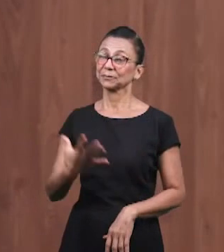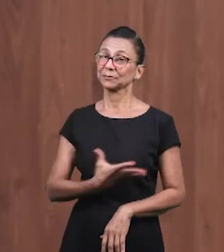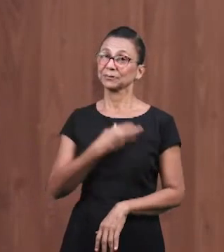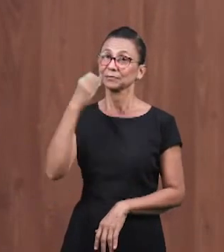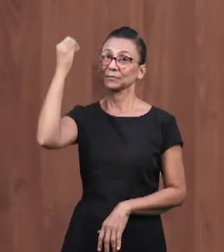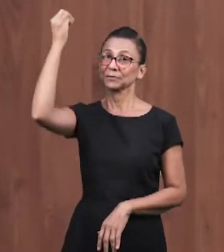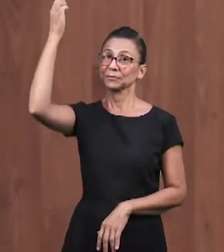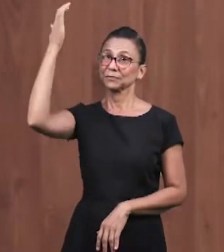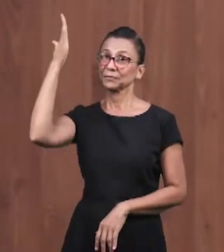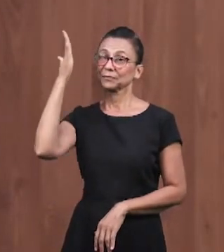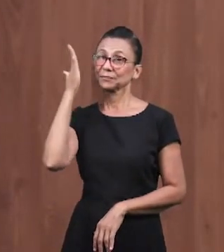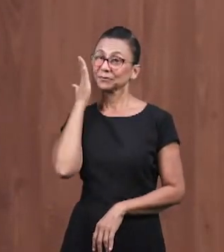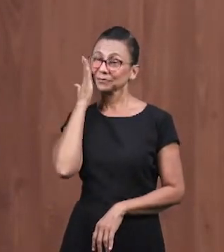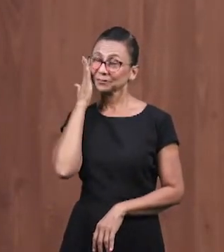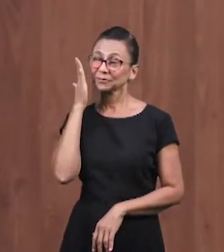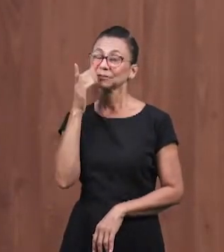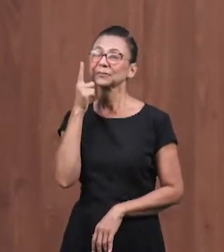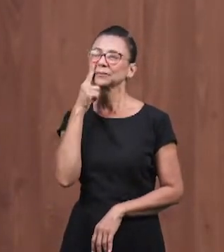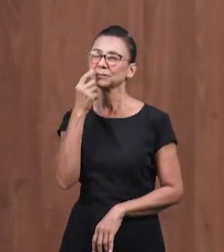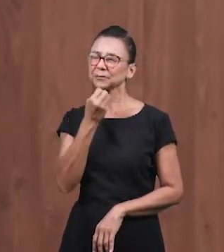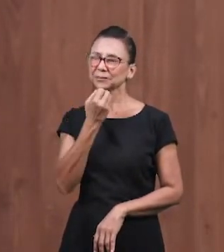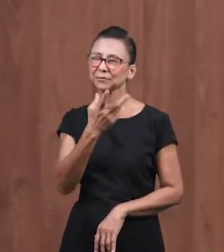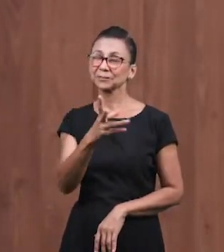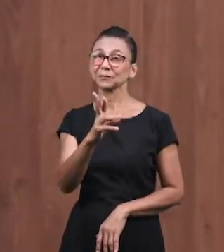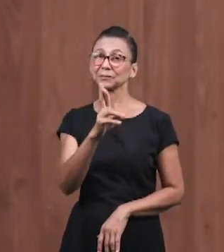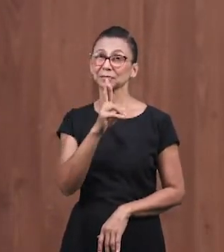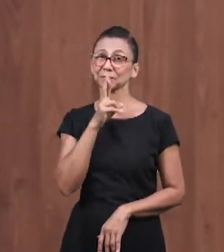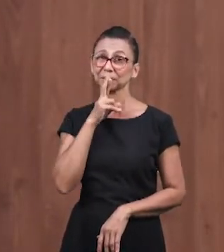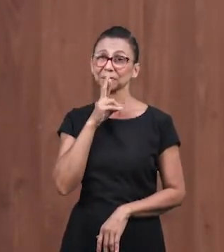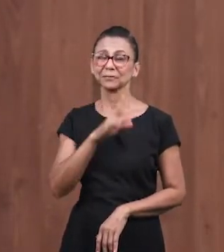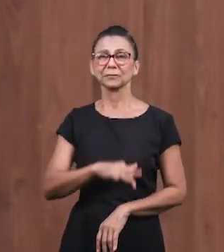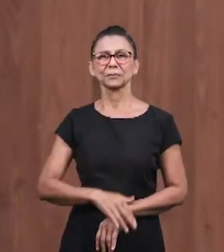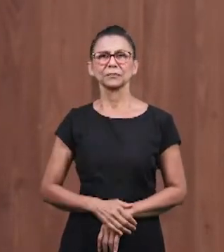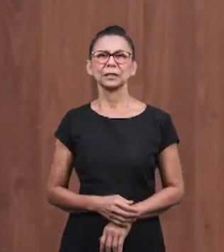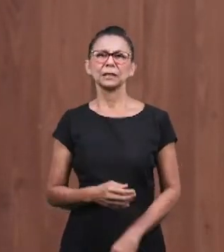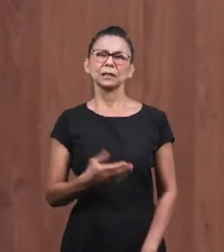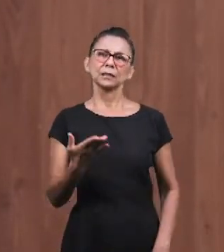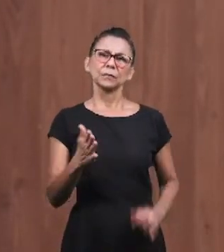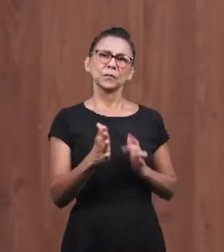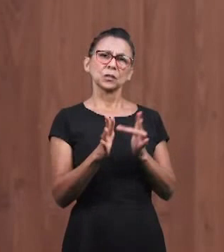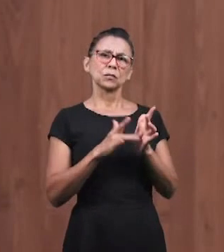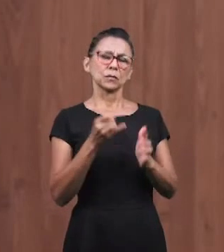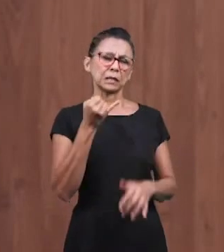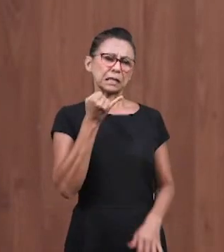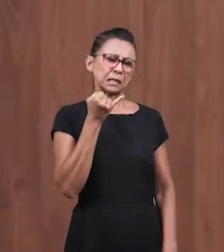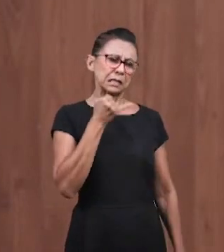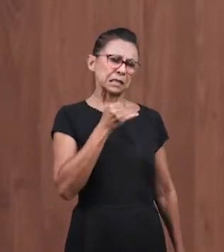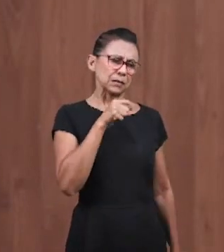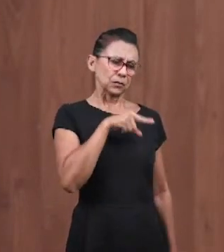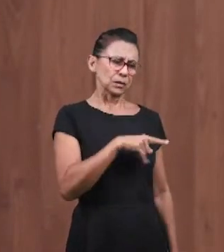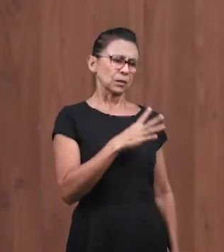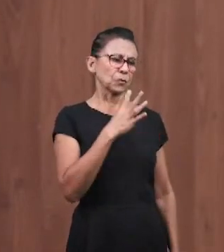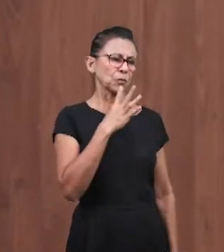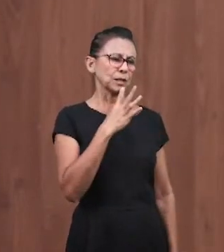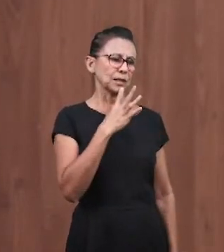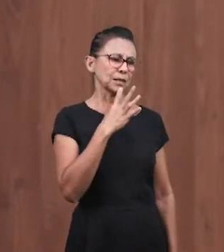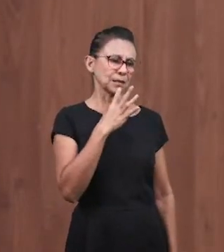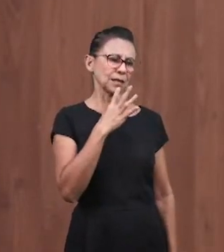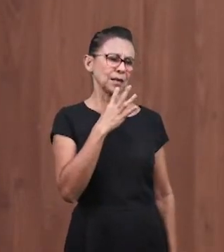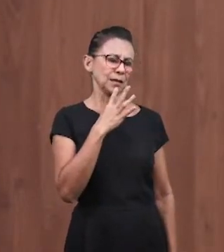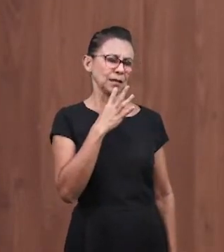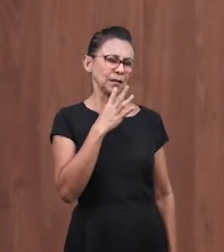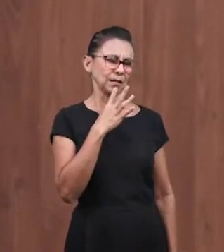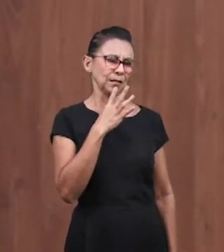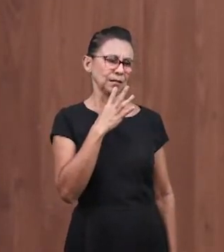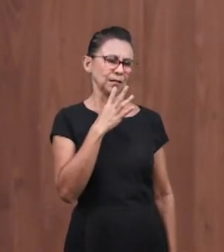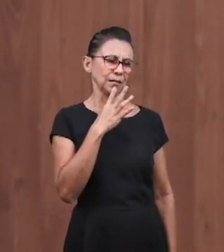irmão Ian colocou muito bem ali a proposta do Senhor Jesus a ela. Se tu conheceras o dom de Deus, então tu